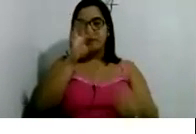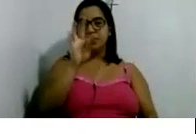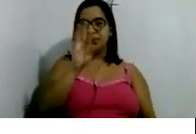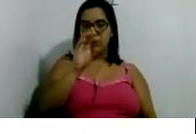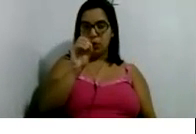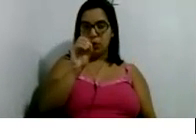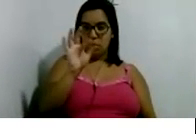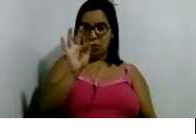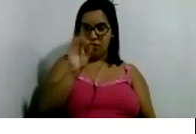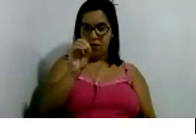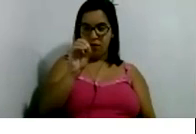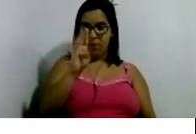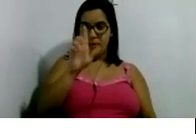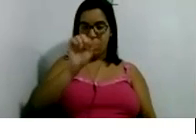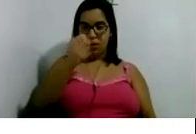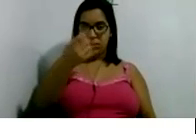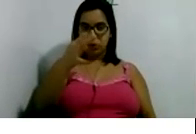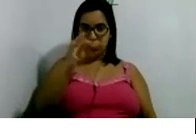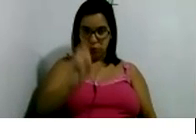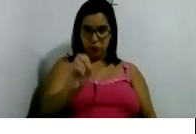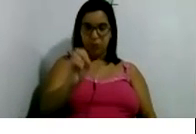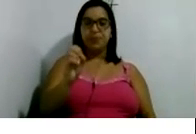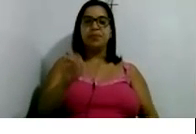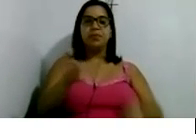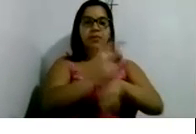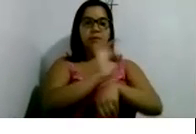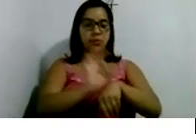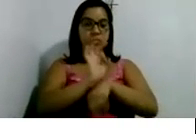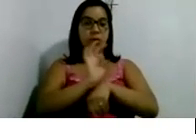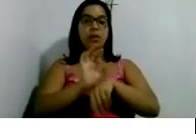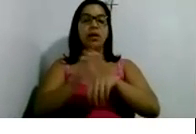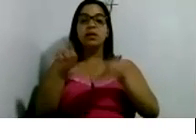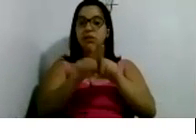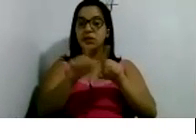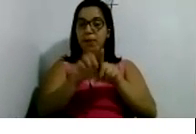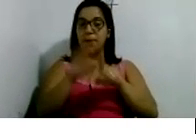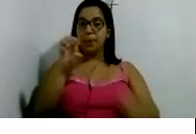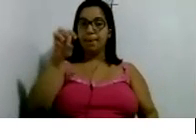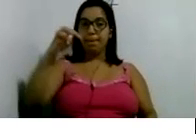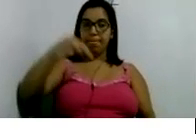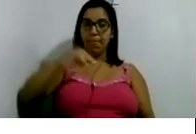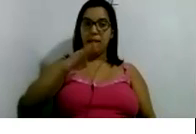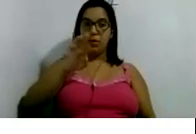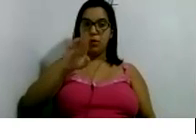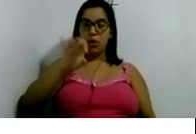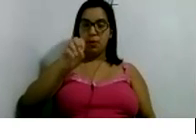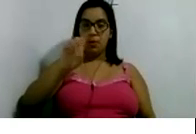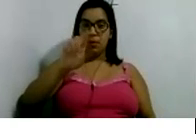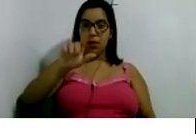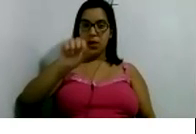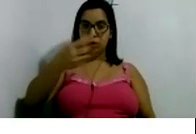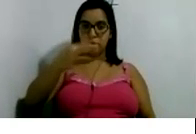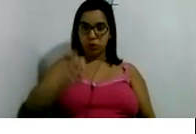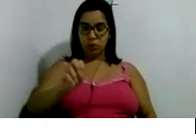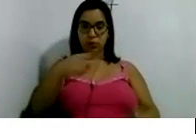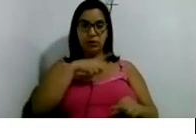que originam a parte embrionária da placenta, e o embrioblasto, que é um grupo de blastômeros que constituem